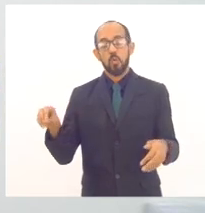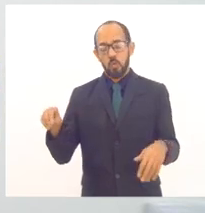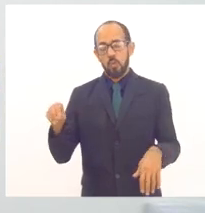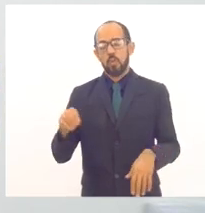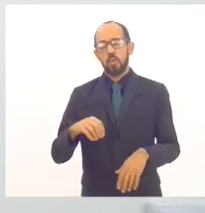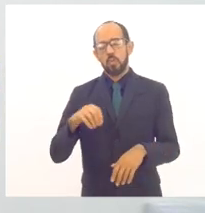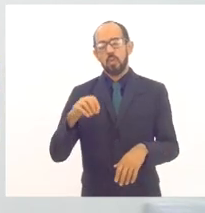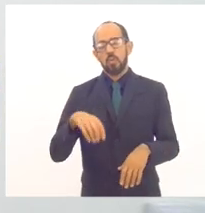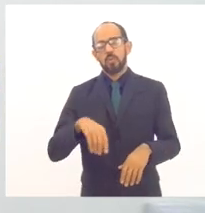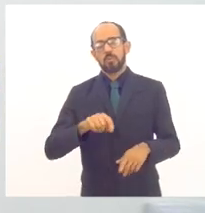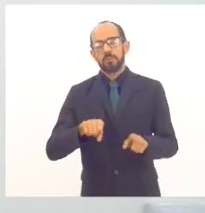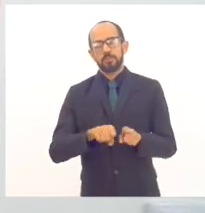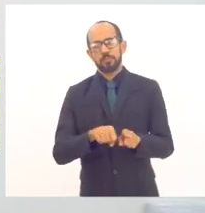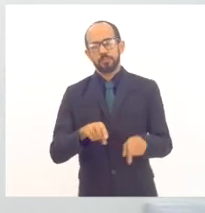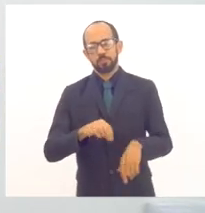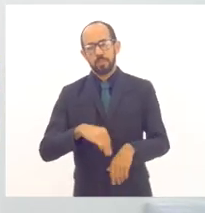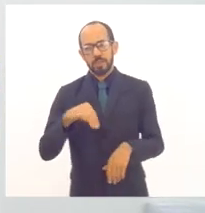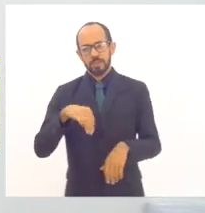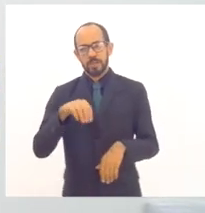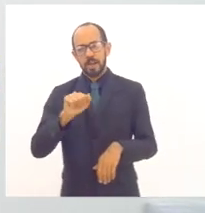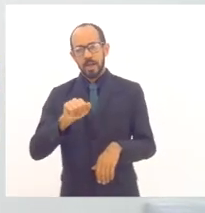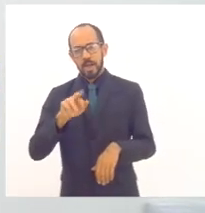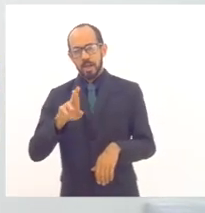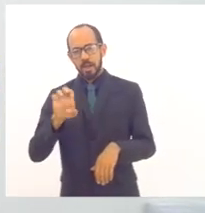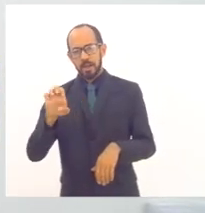Teixeira, mestre Arerê,